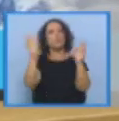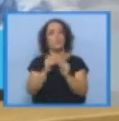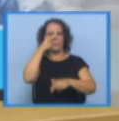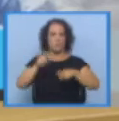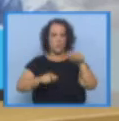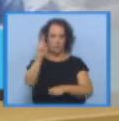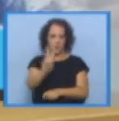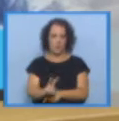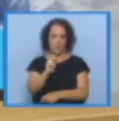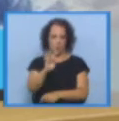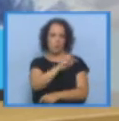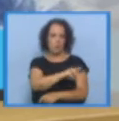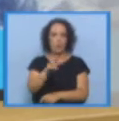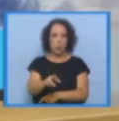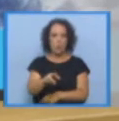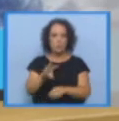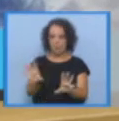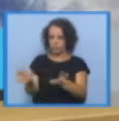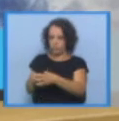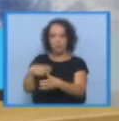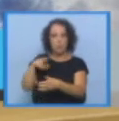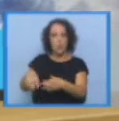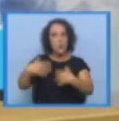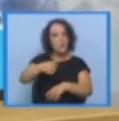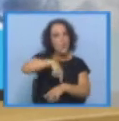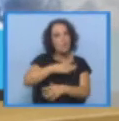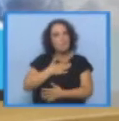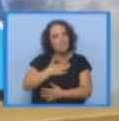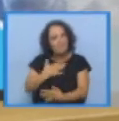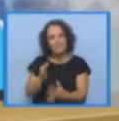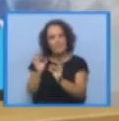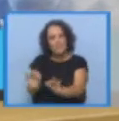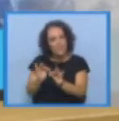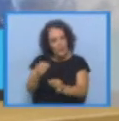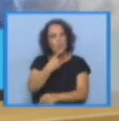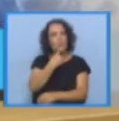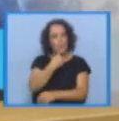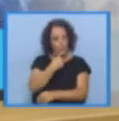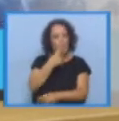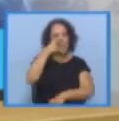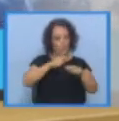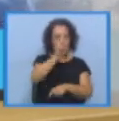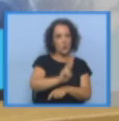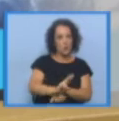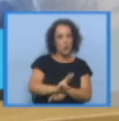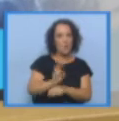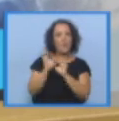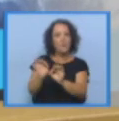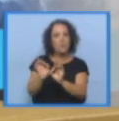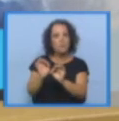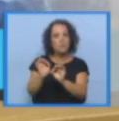população, que é uma comunidade muito respeitada, muito querida, até muito acarinhada pelos venezuelanos, de